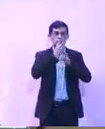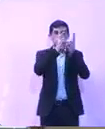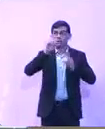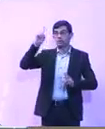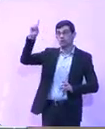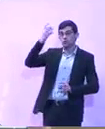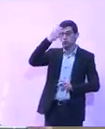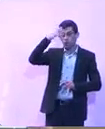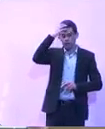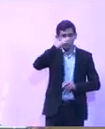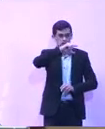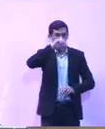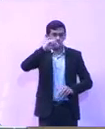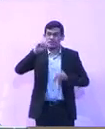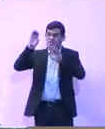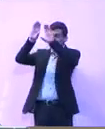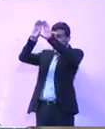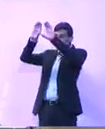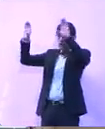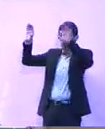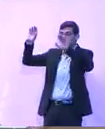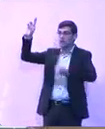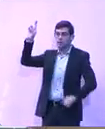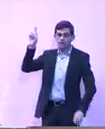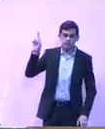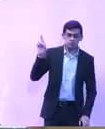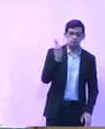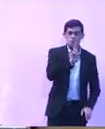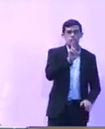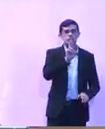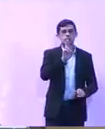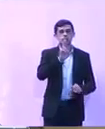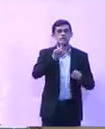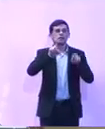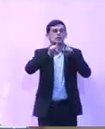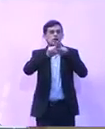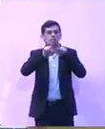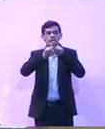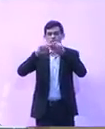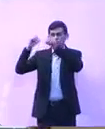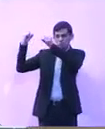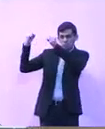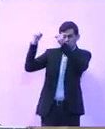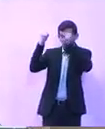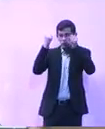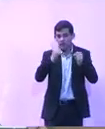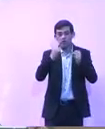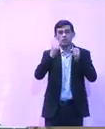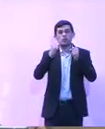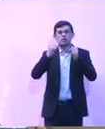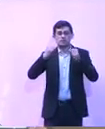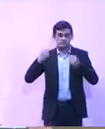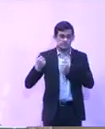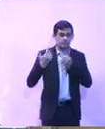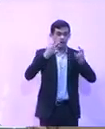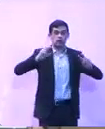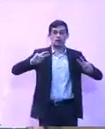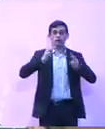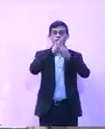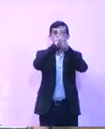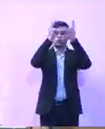seu santo céu ele lhe responde, e com o seu grande poder ele o torna